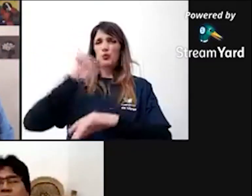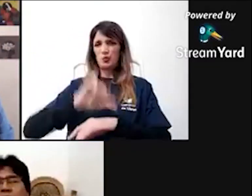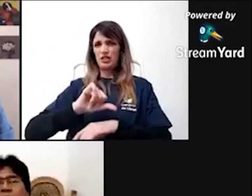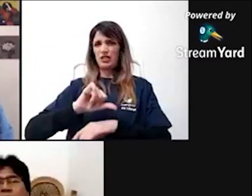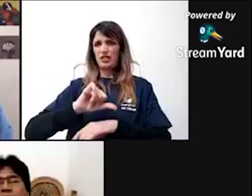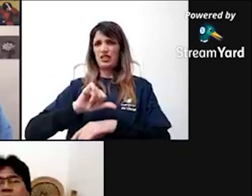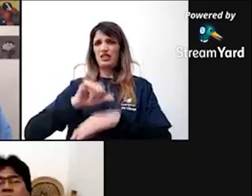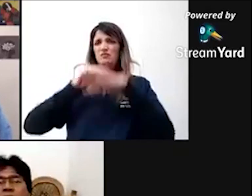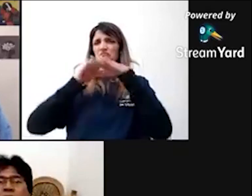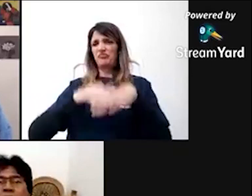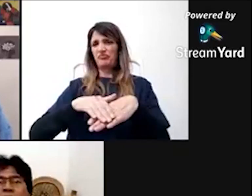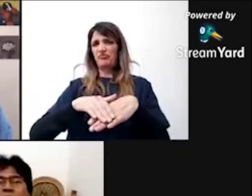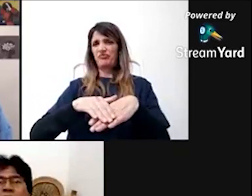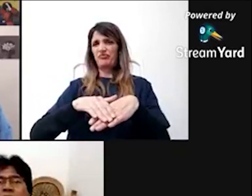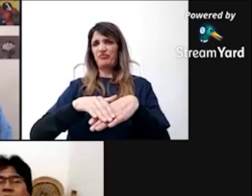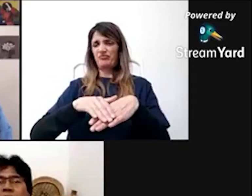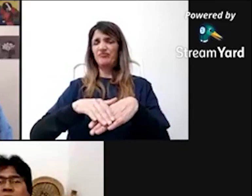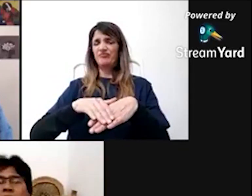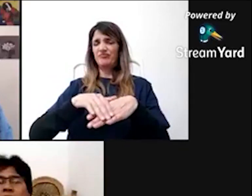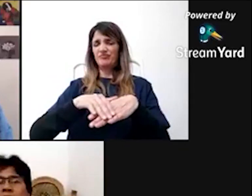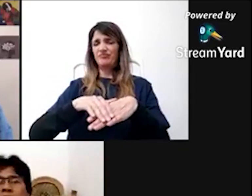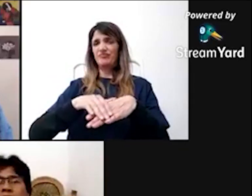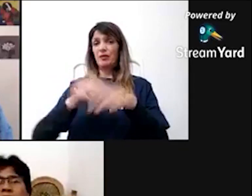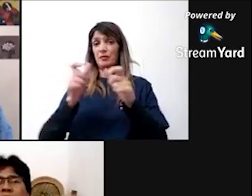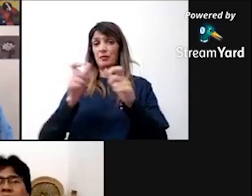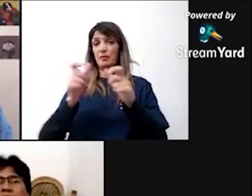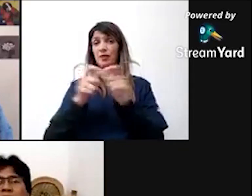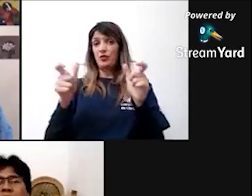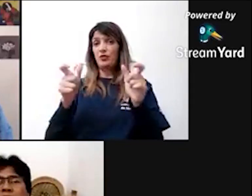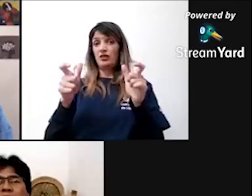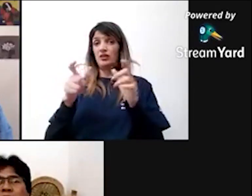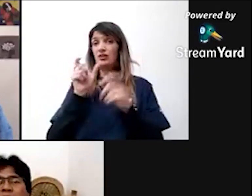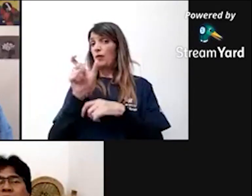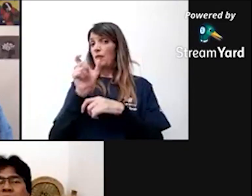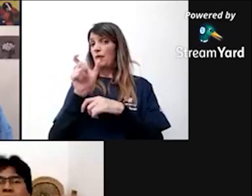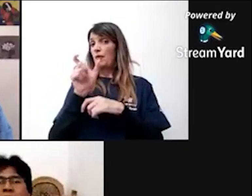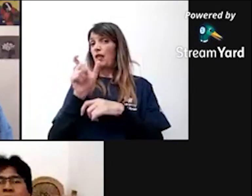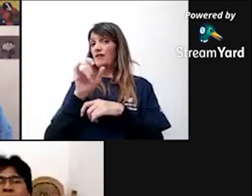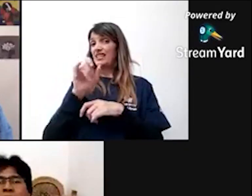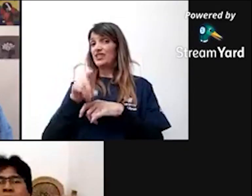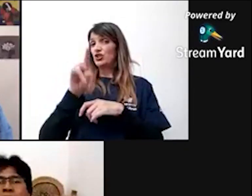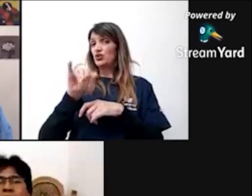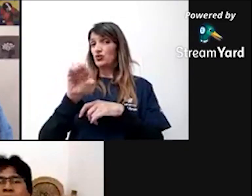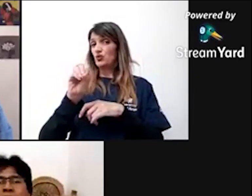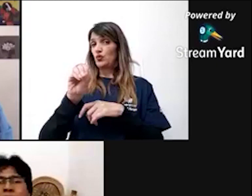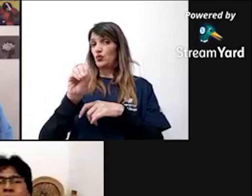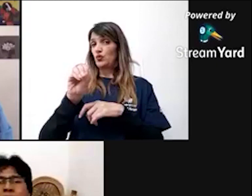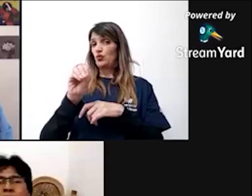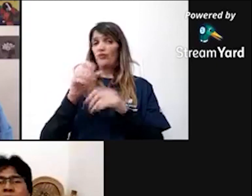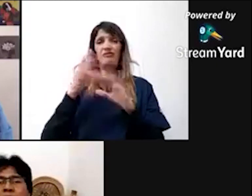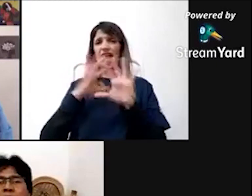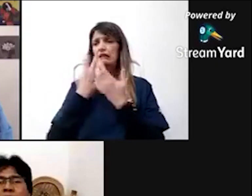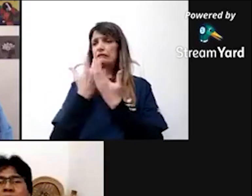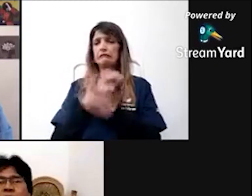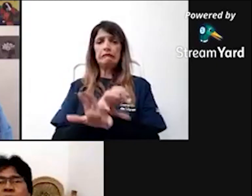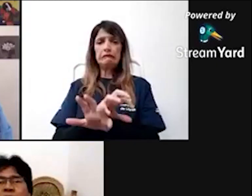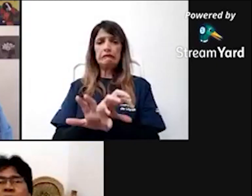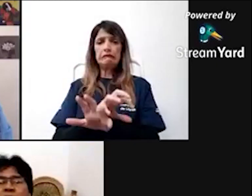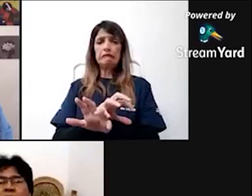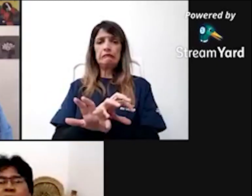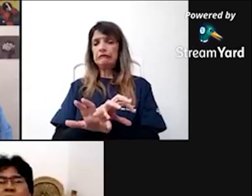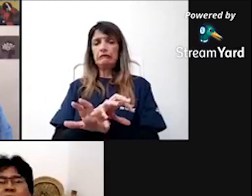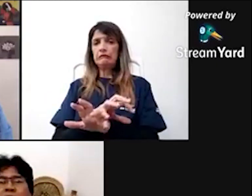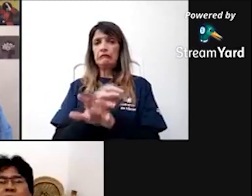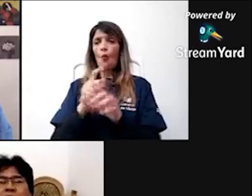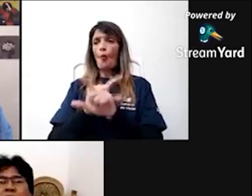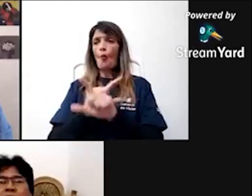gente se referir ao outro, né? Então, essa palavra índio é uma palavra vazia, vazia. Então, quando a gente comemora o